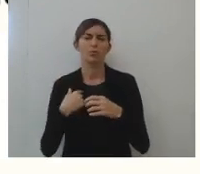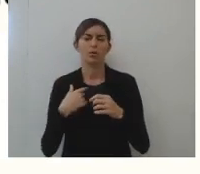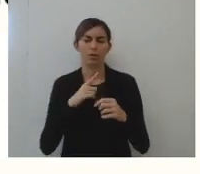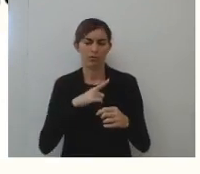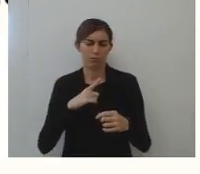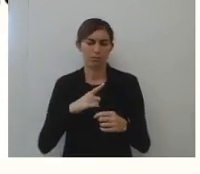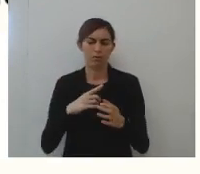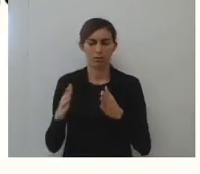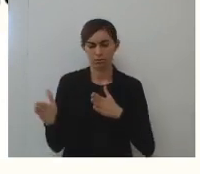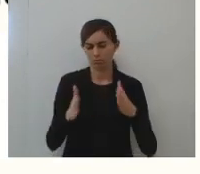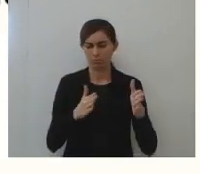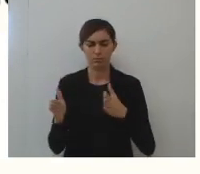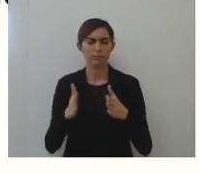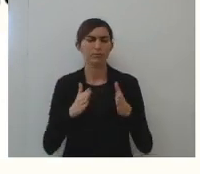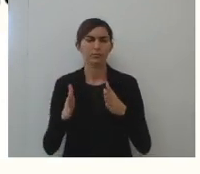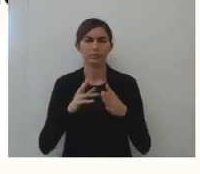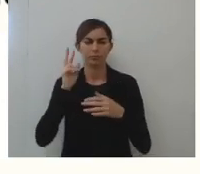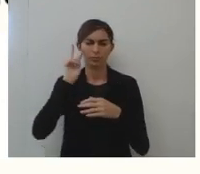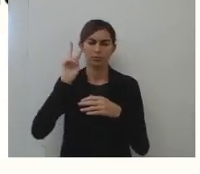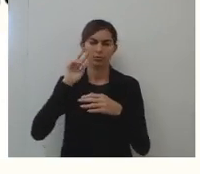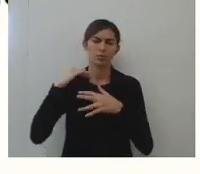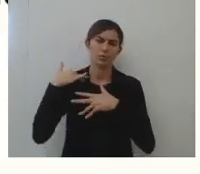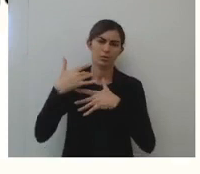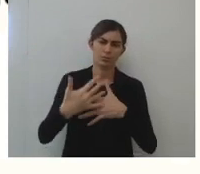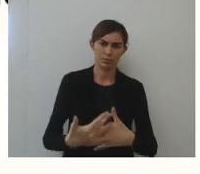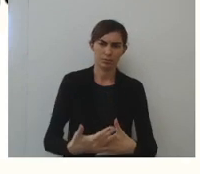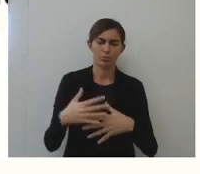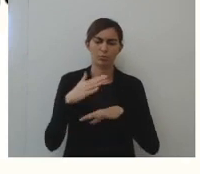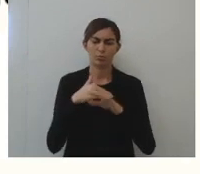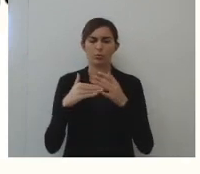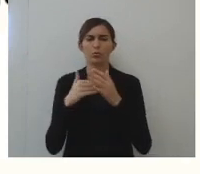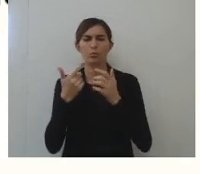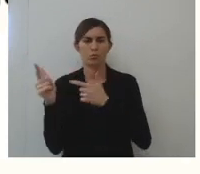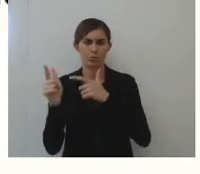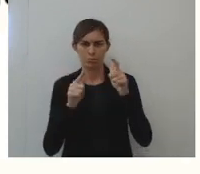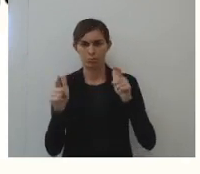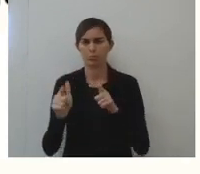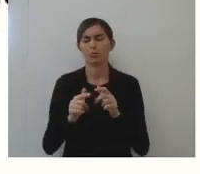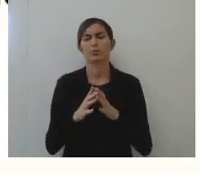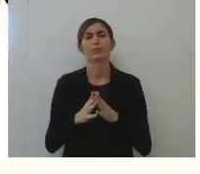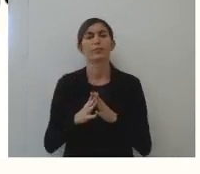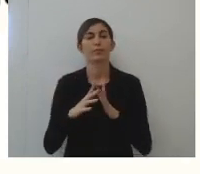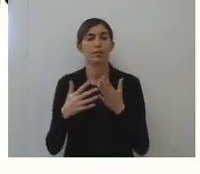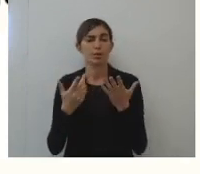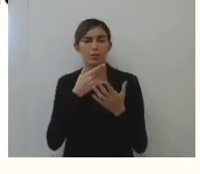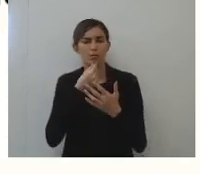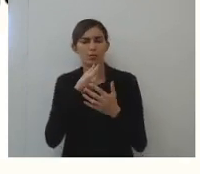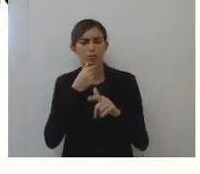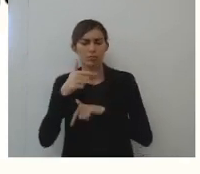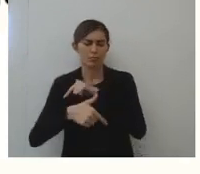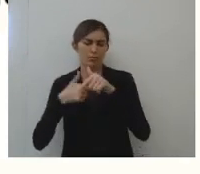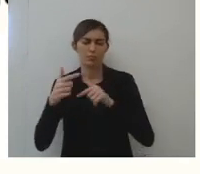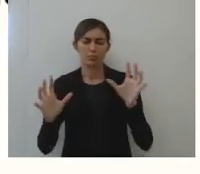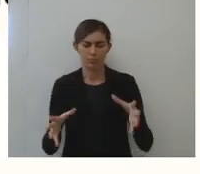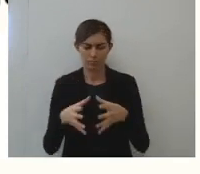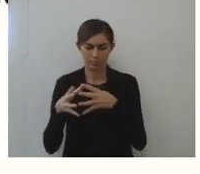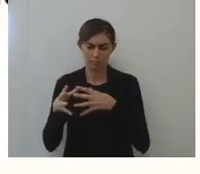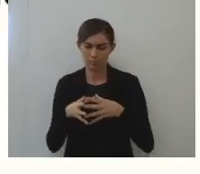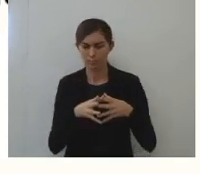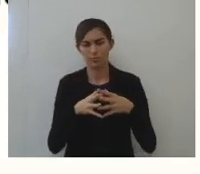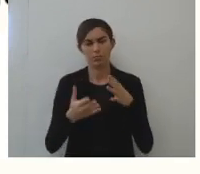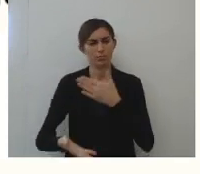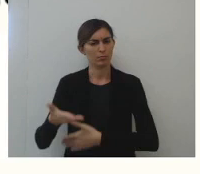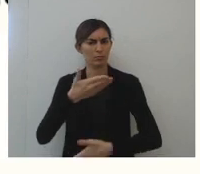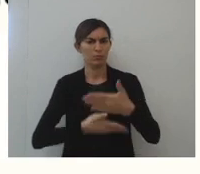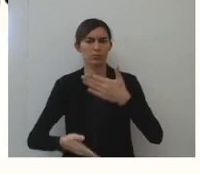tem um tempo aí histórico muito maior do que todos os outros modos de produção. Os homens trabalhavam em conjunto, os meios